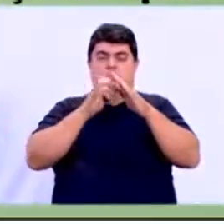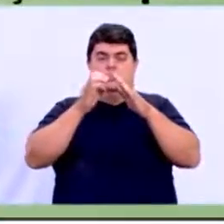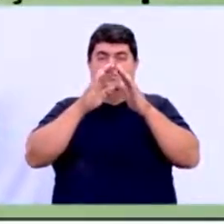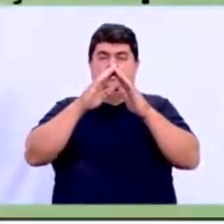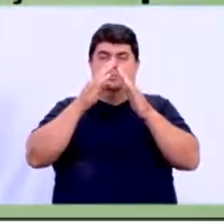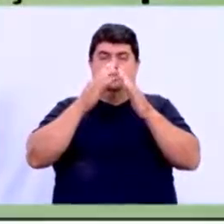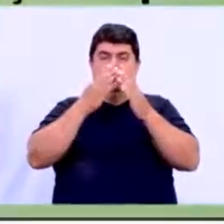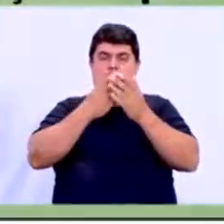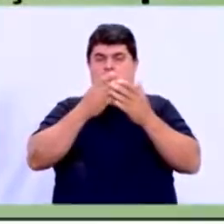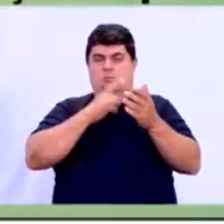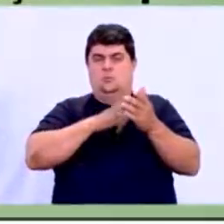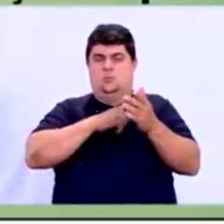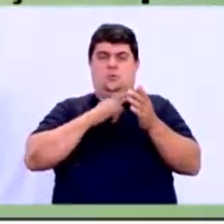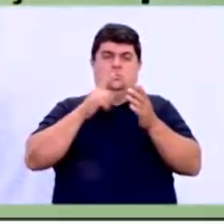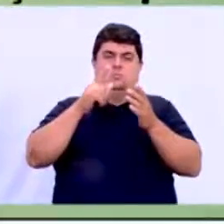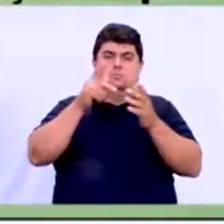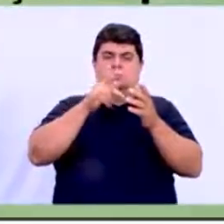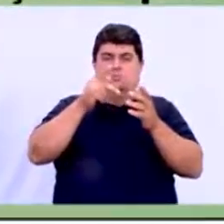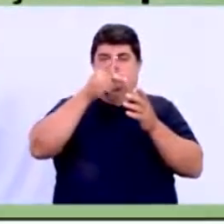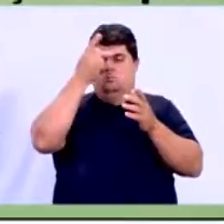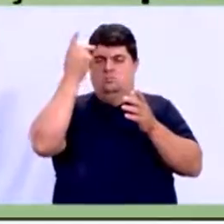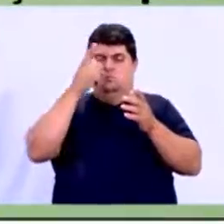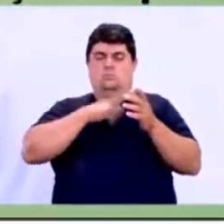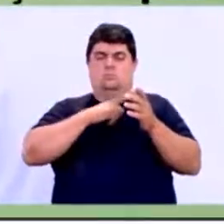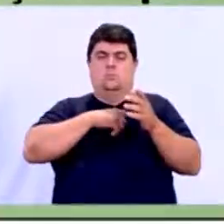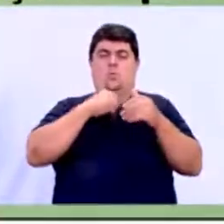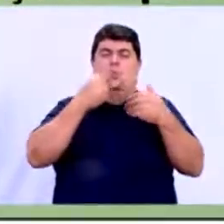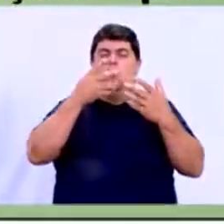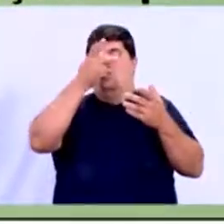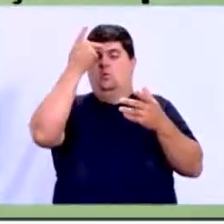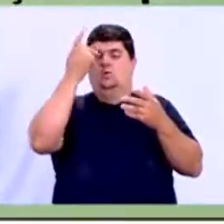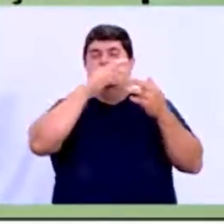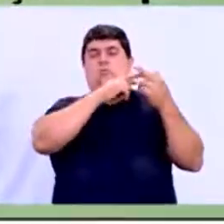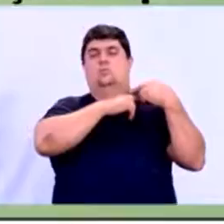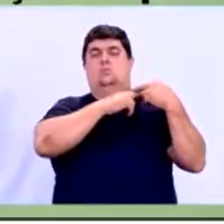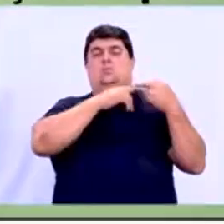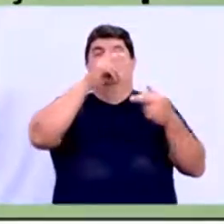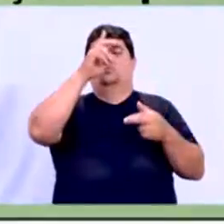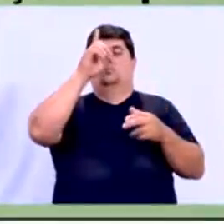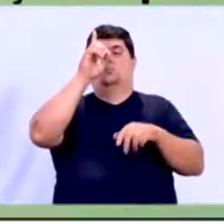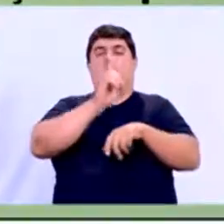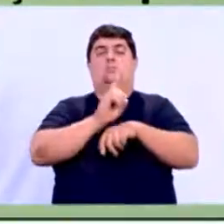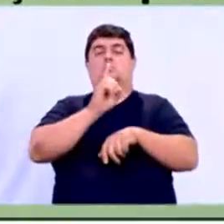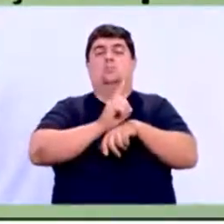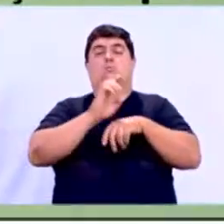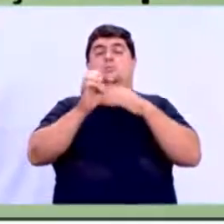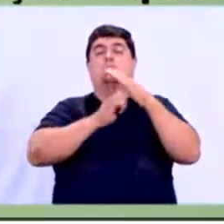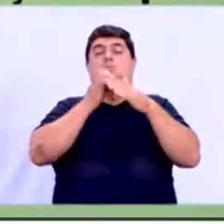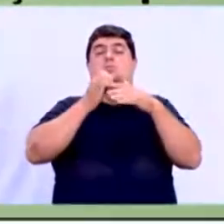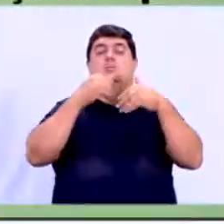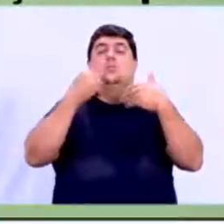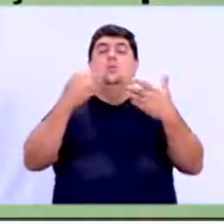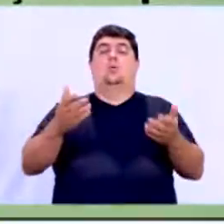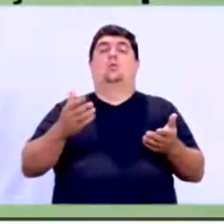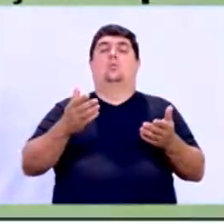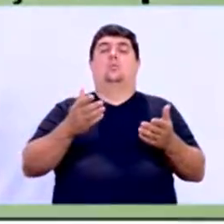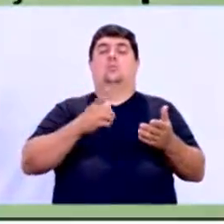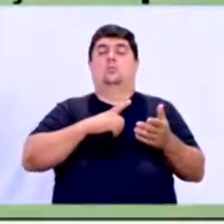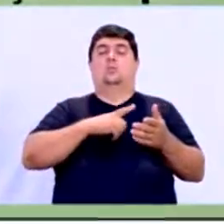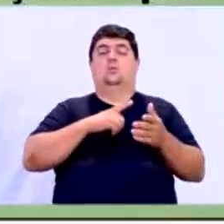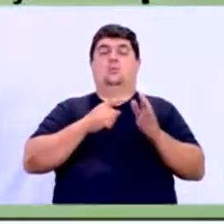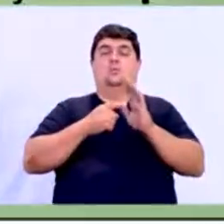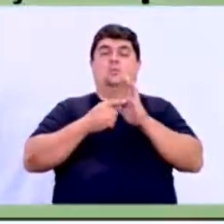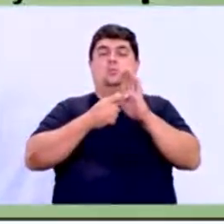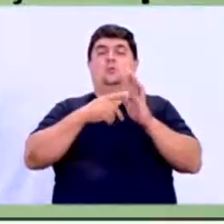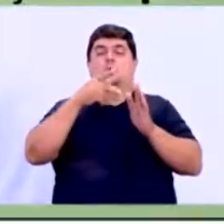dirigente, apresentando, então, quais são os responsáveis pela direção da empresa, o plano de